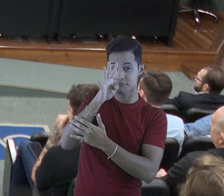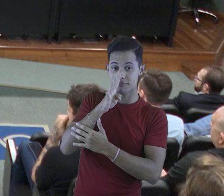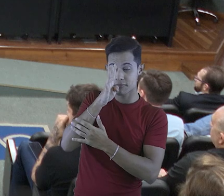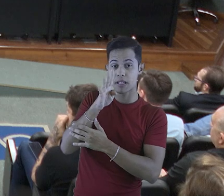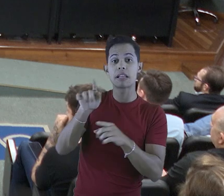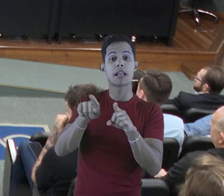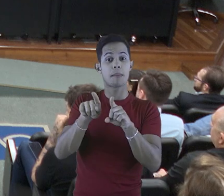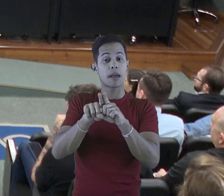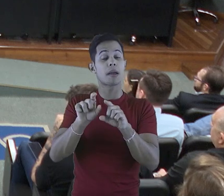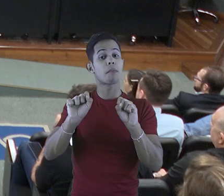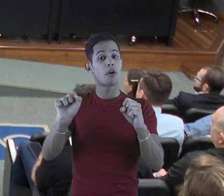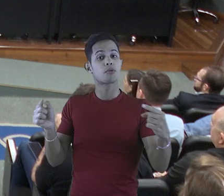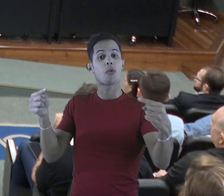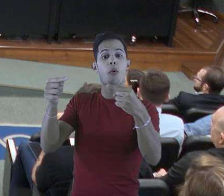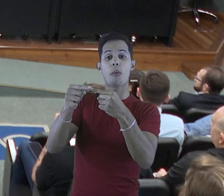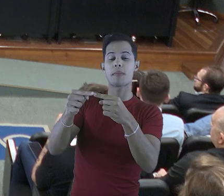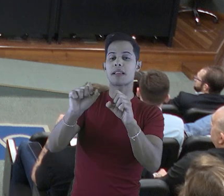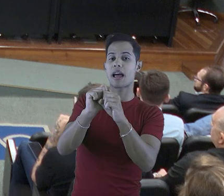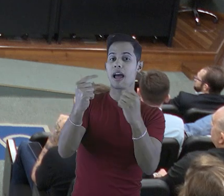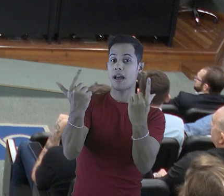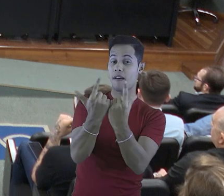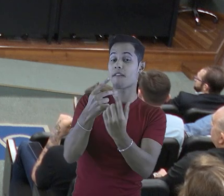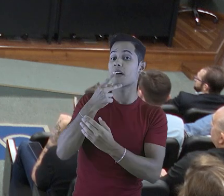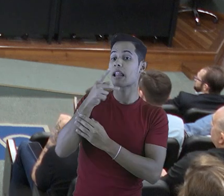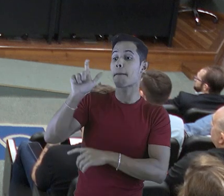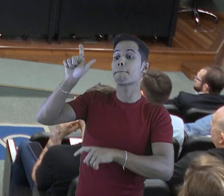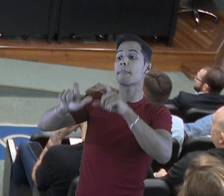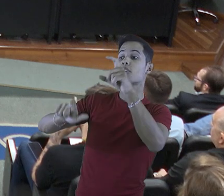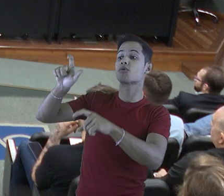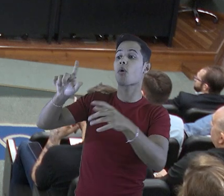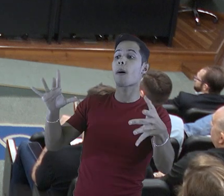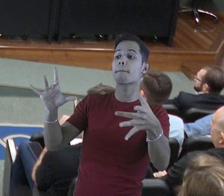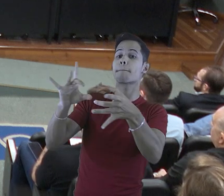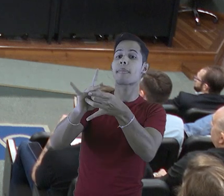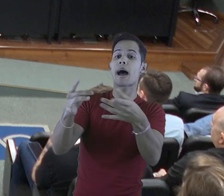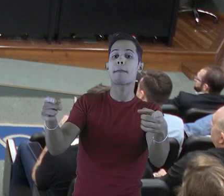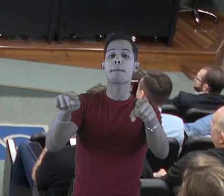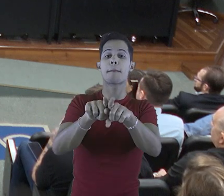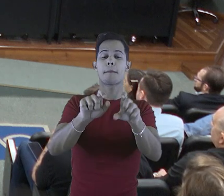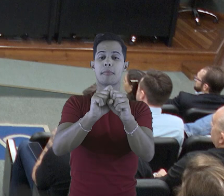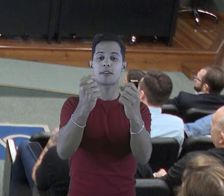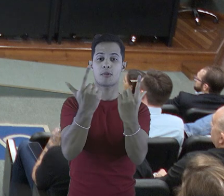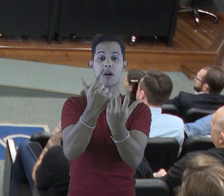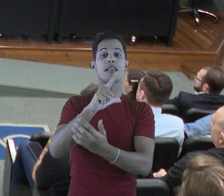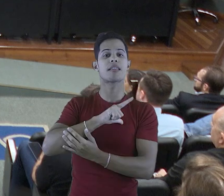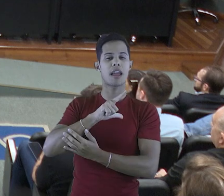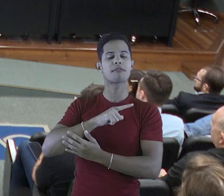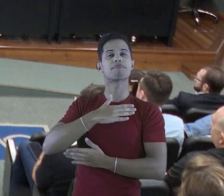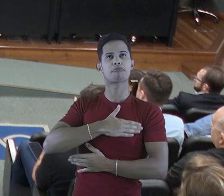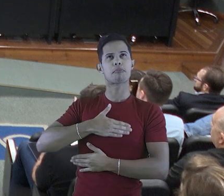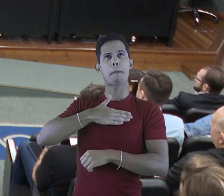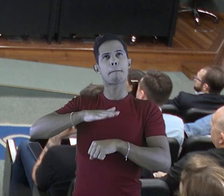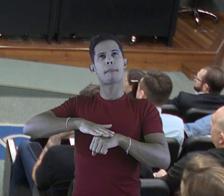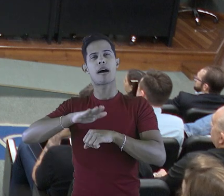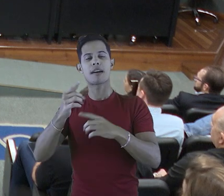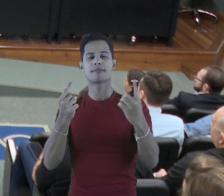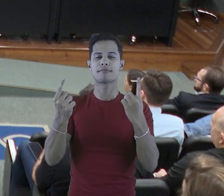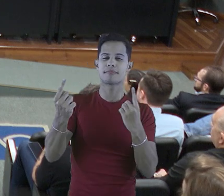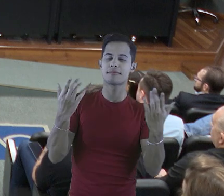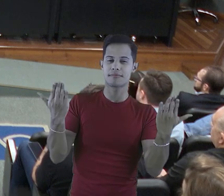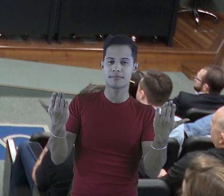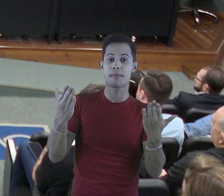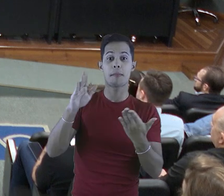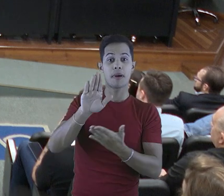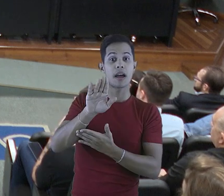Assembleia, dizendo que as pessoas que estão vinculadas à Assembleia têm tais preferências. Mesmo assim, você está